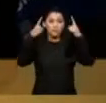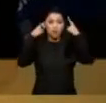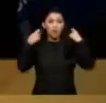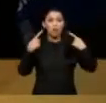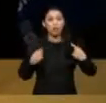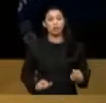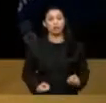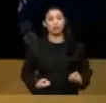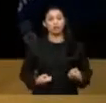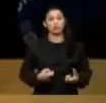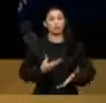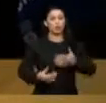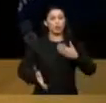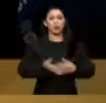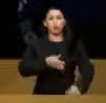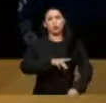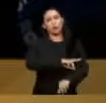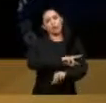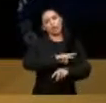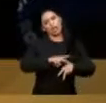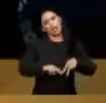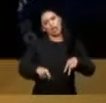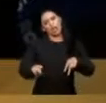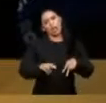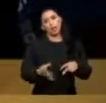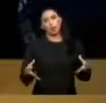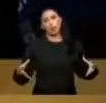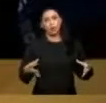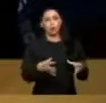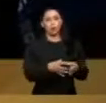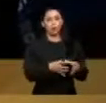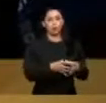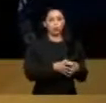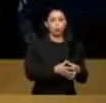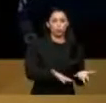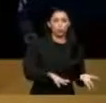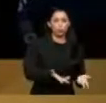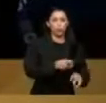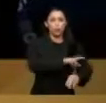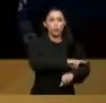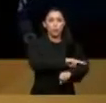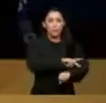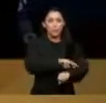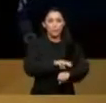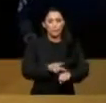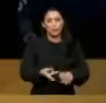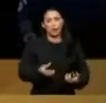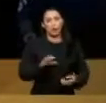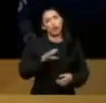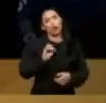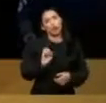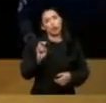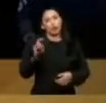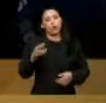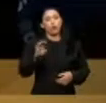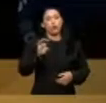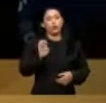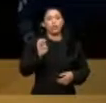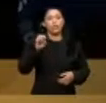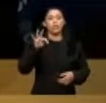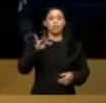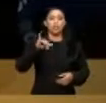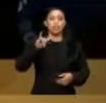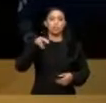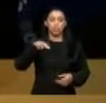dirigidos contra qualquer raça ou grupo de pessoas de outra cor ou de outra origem étnica. O racismo existe sim